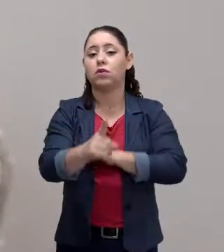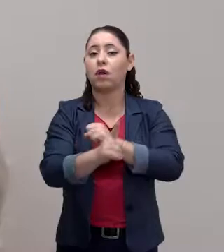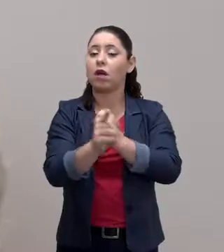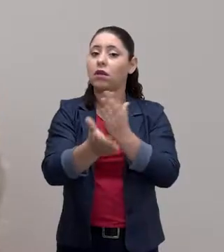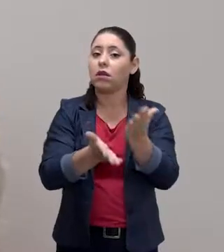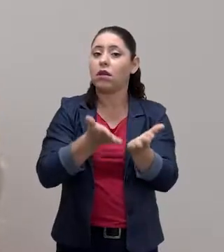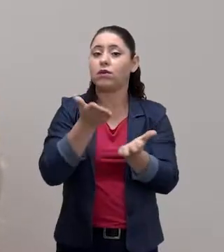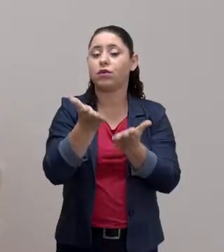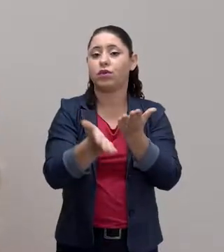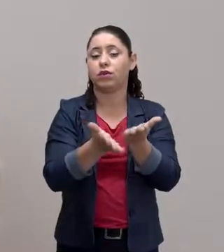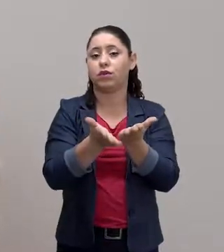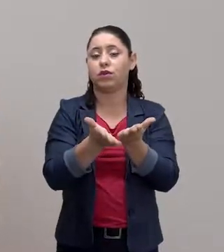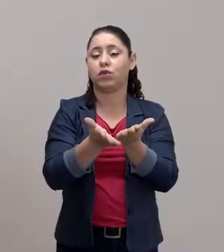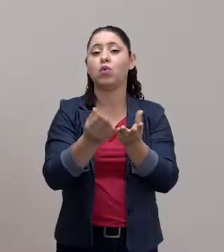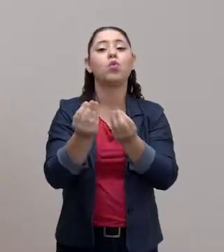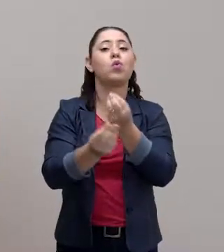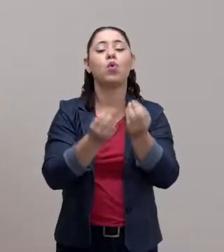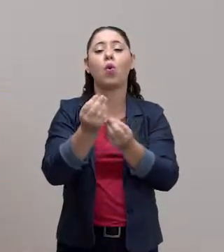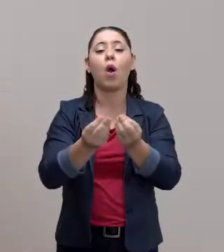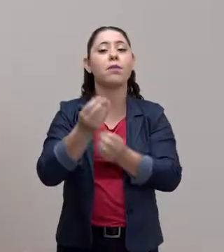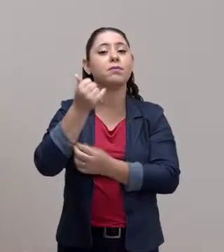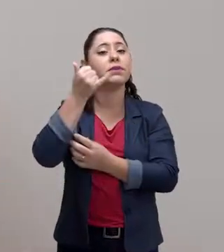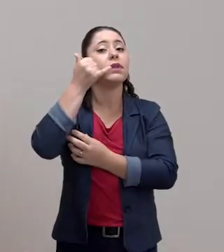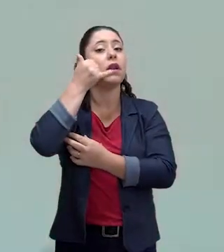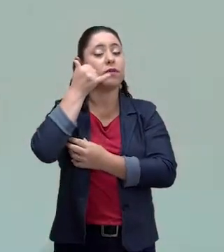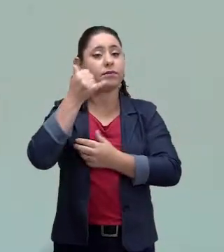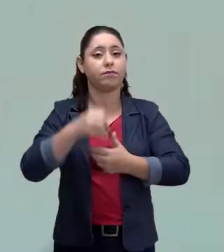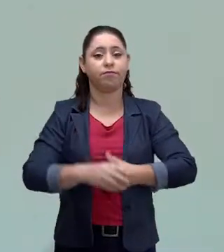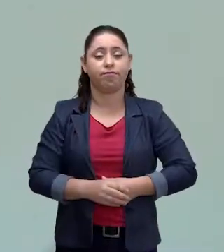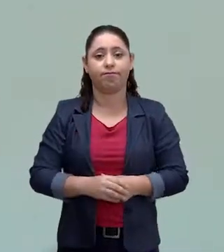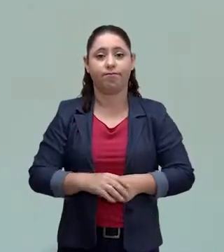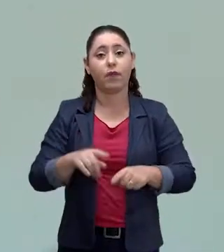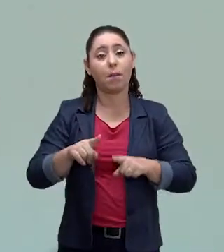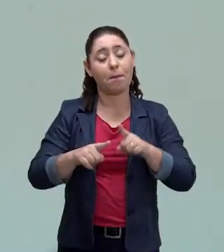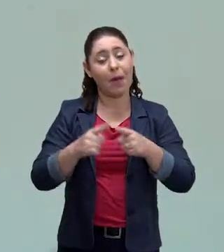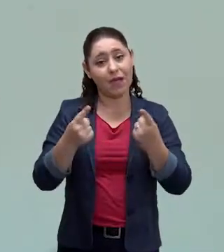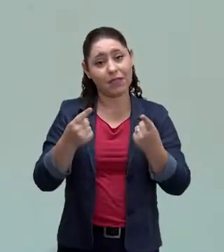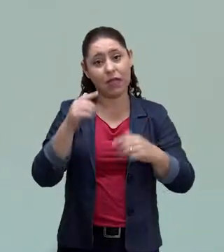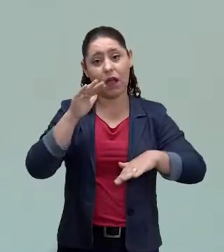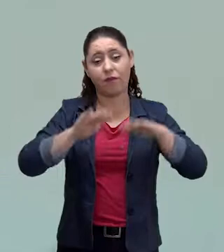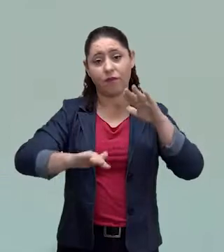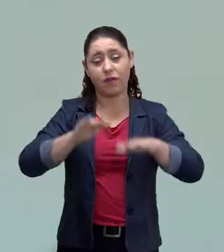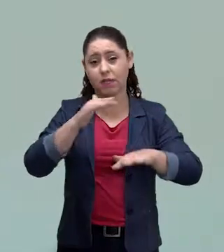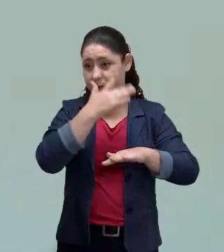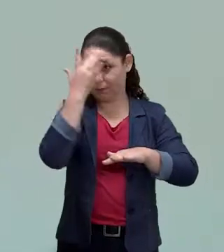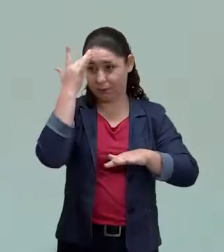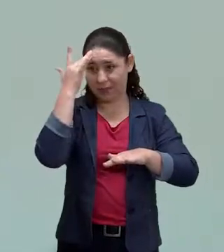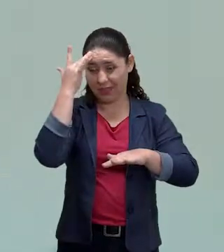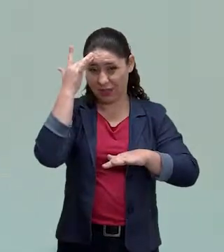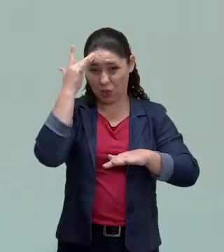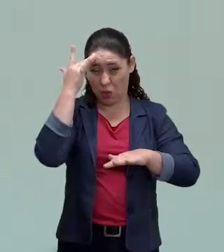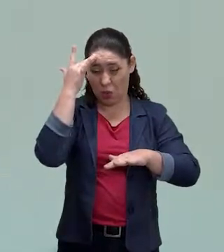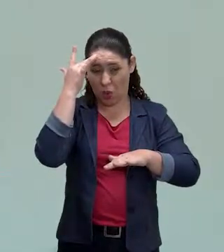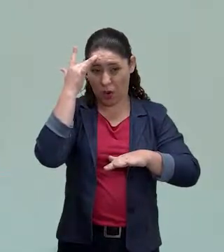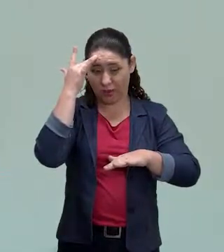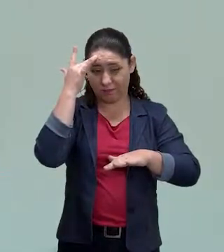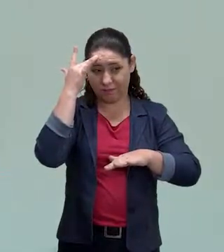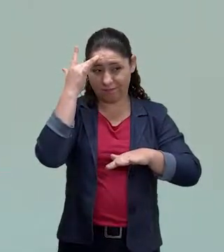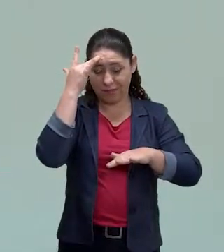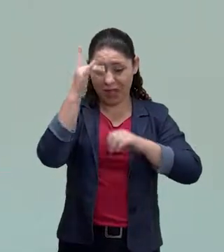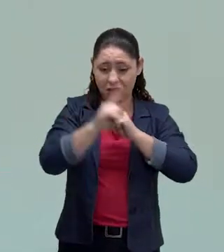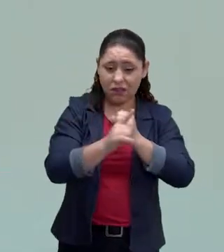atendido continuamente pela via remota, por telefone. Mas às vezes os assistidos têm dificuldade